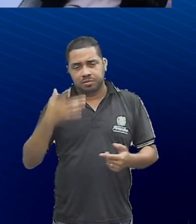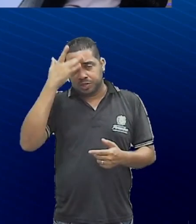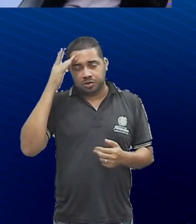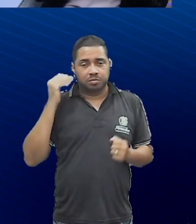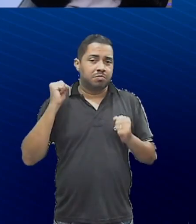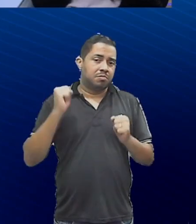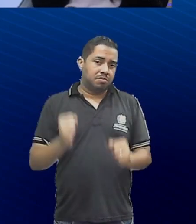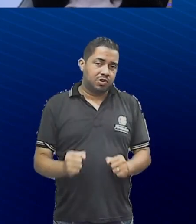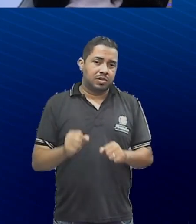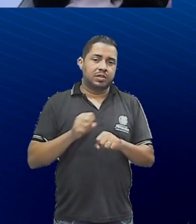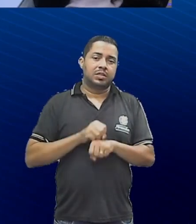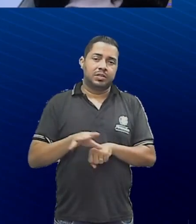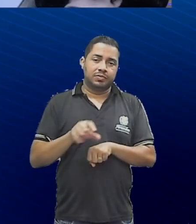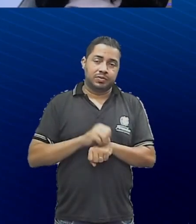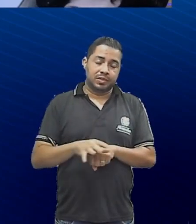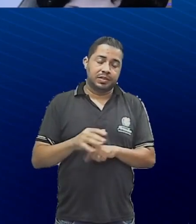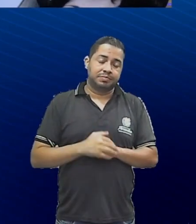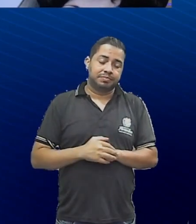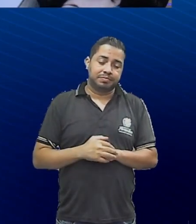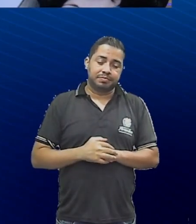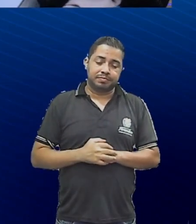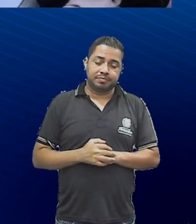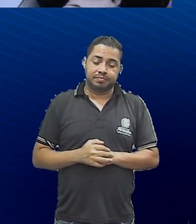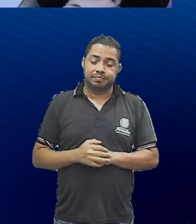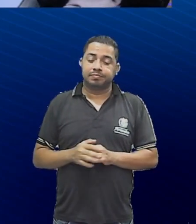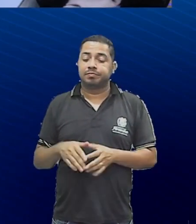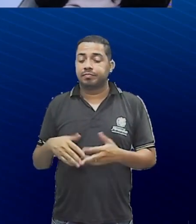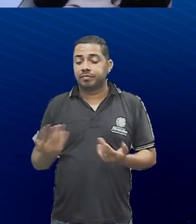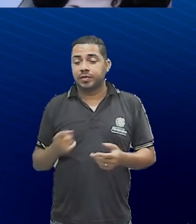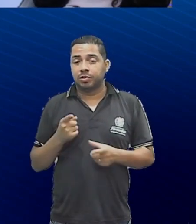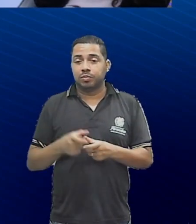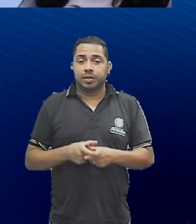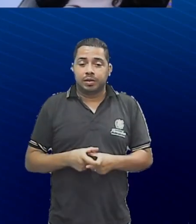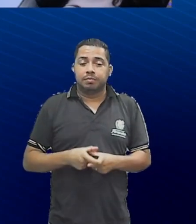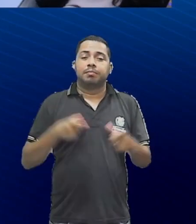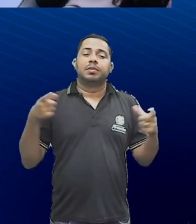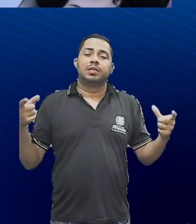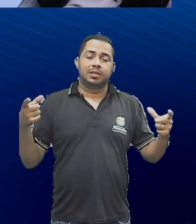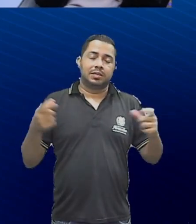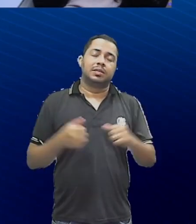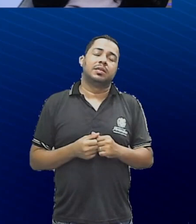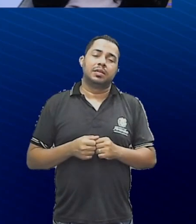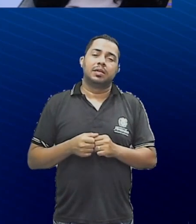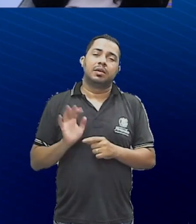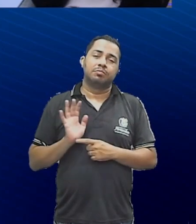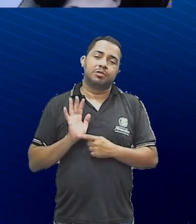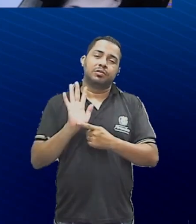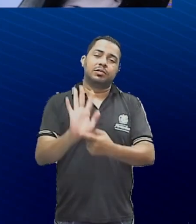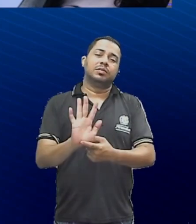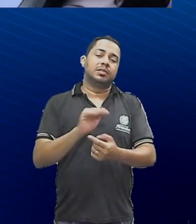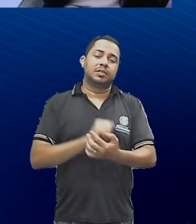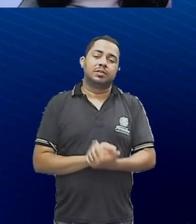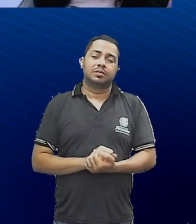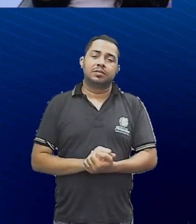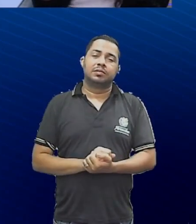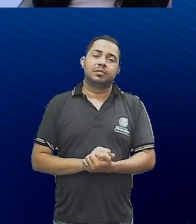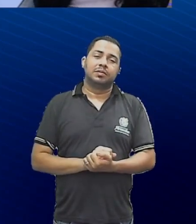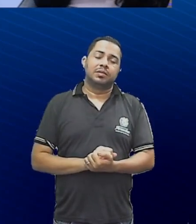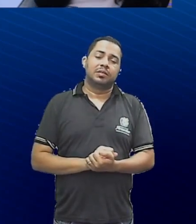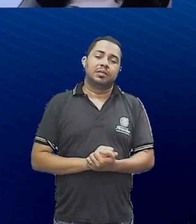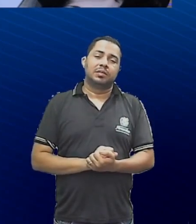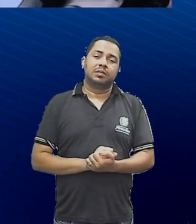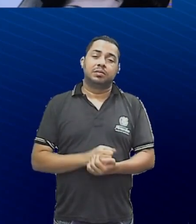podem divulgar. Isso amplia, né, a projeção da